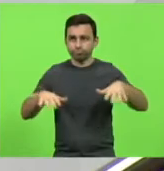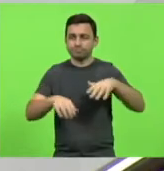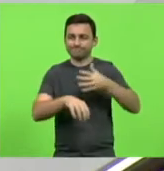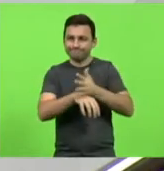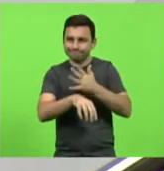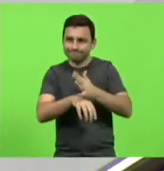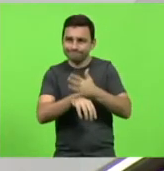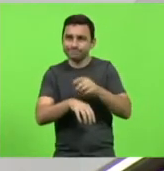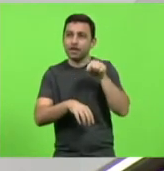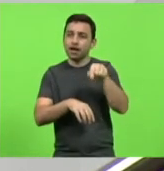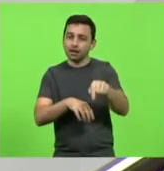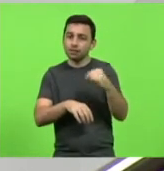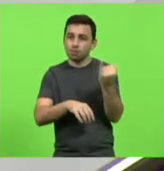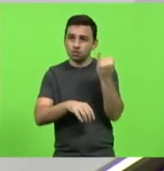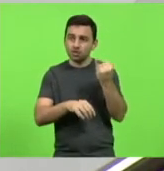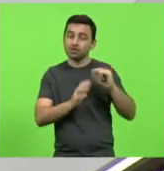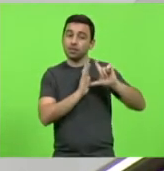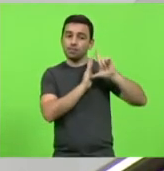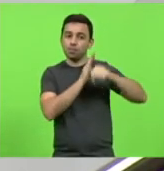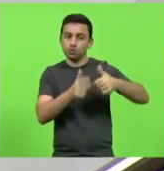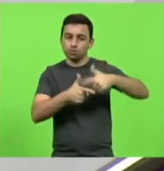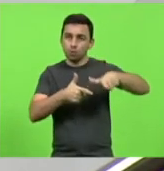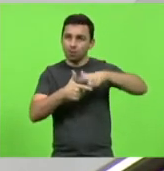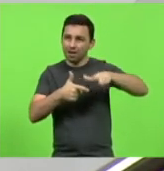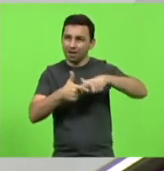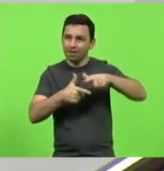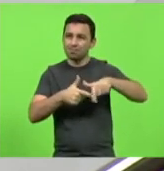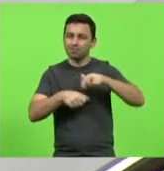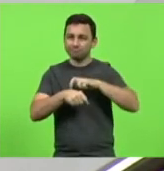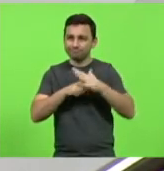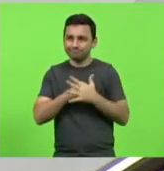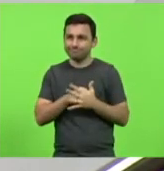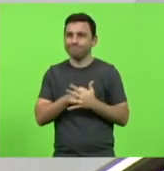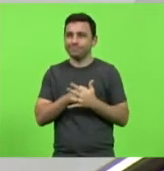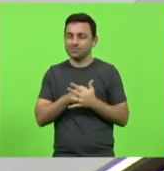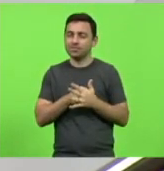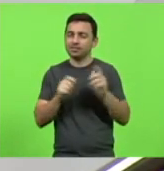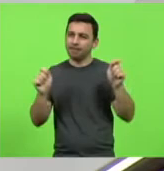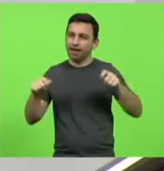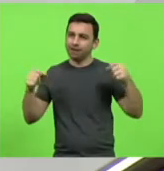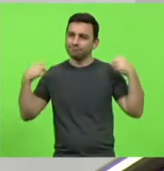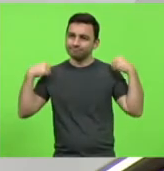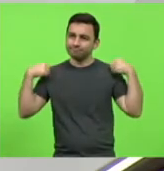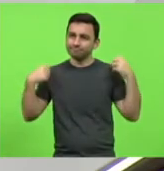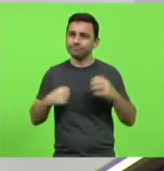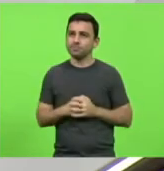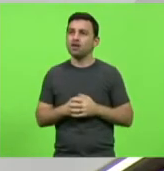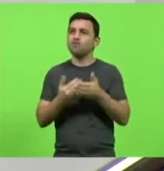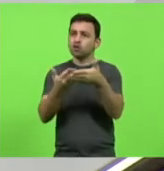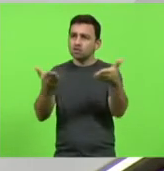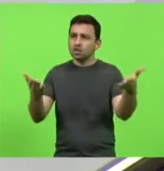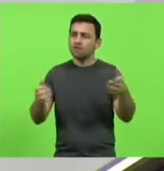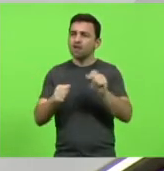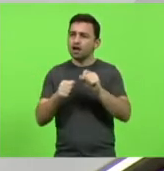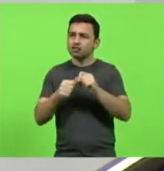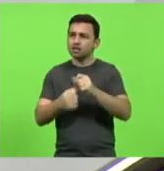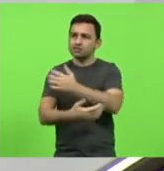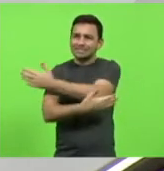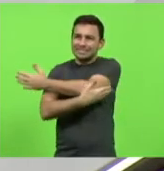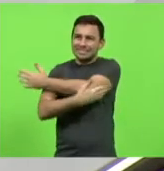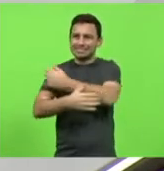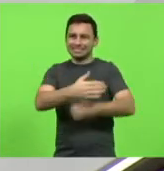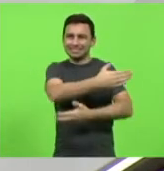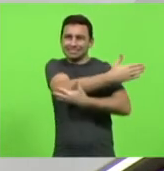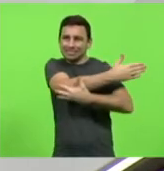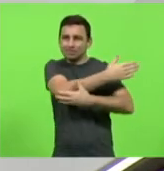vai poder fazer um exercício. Se eu peço para você que está me escutando agora, me assistindo, faça um alongamento. A pessoa não consegue fazer um